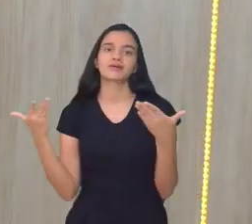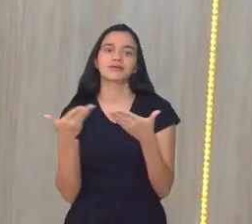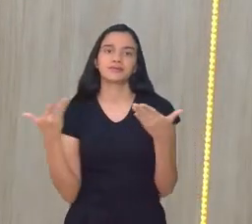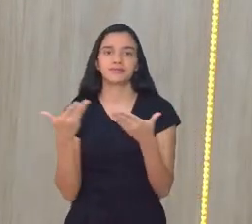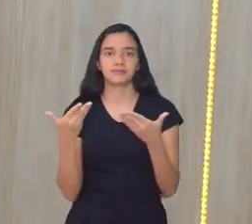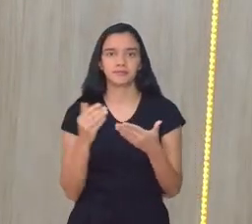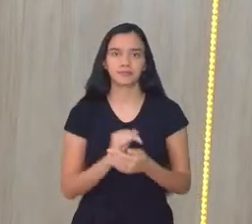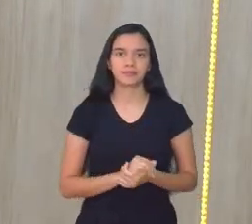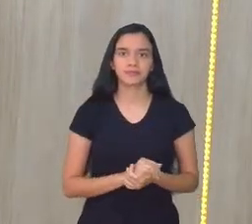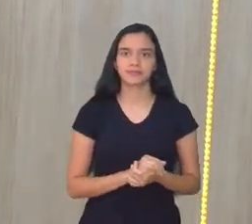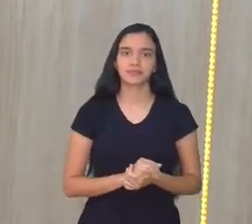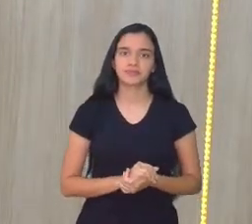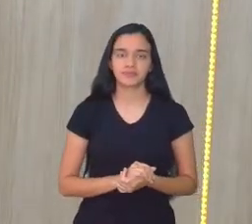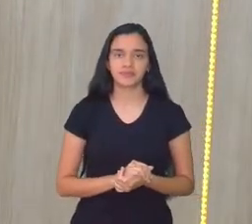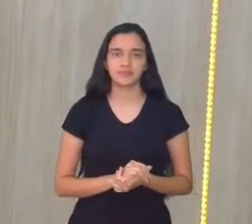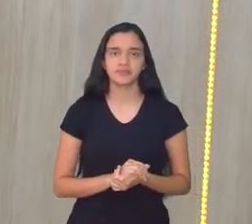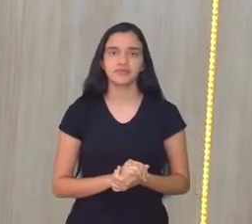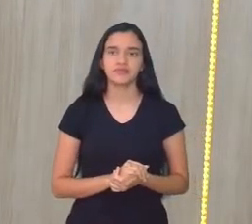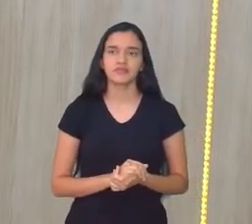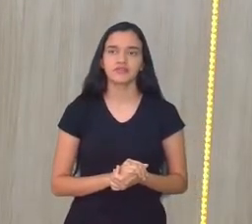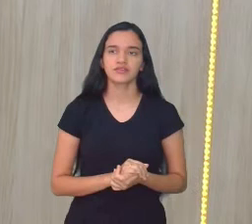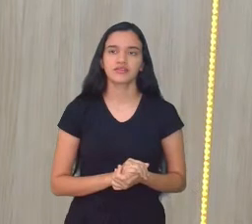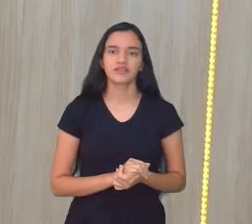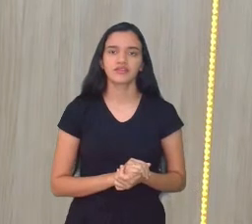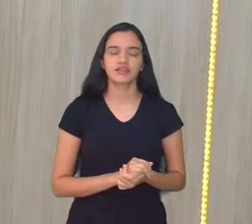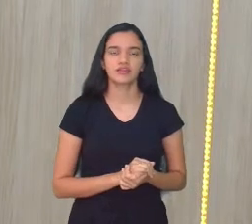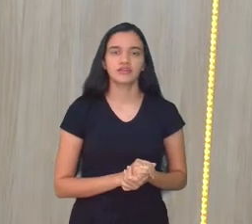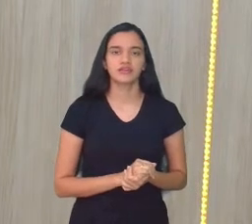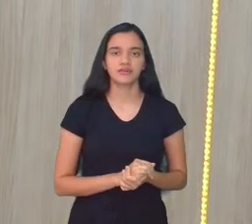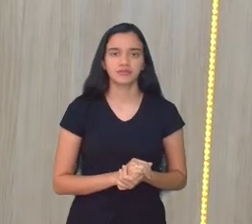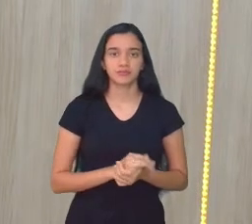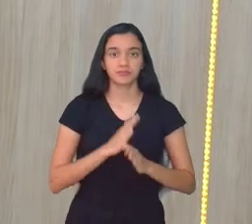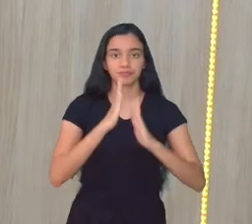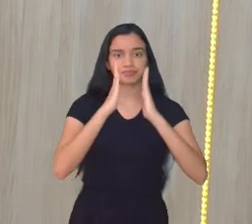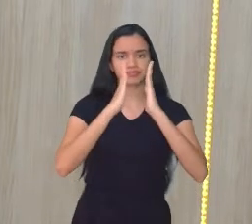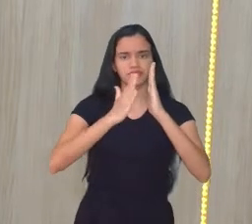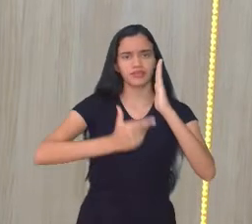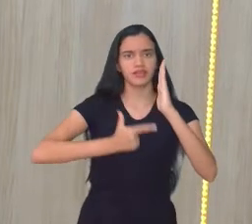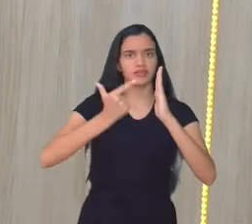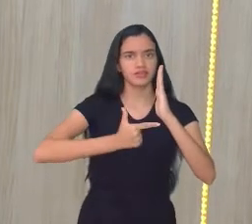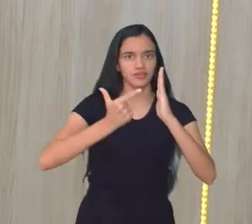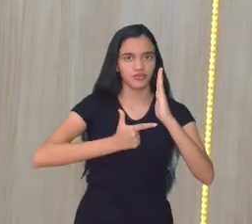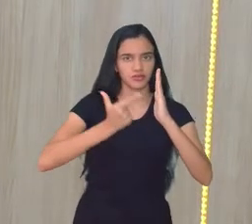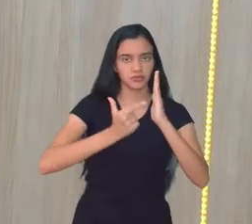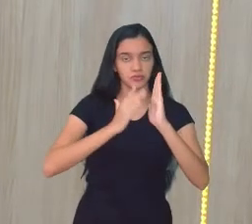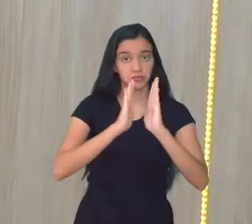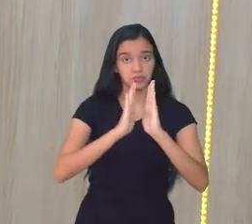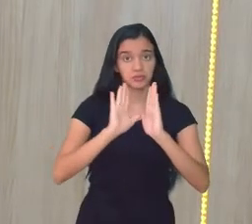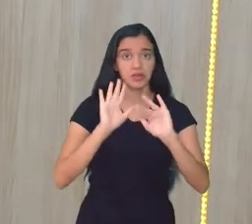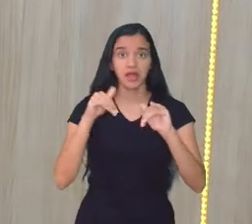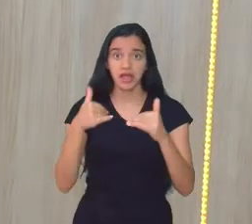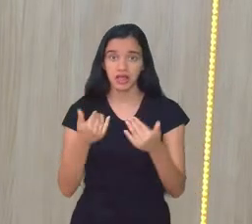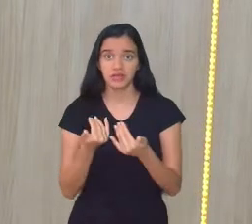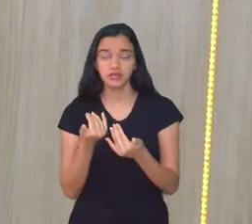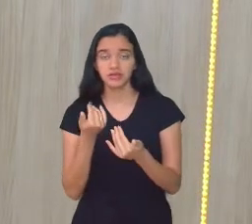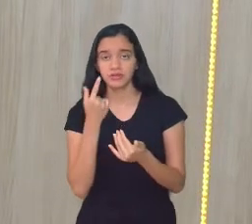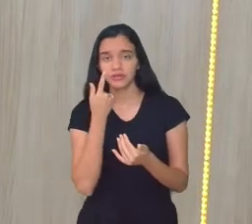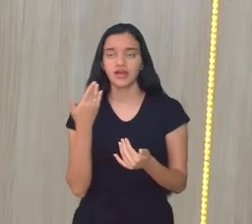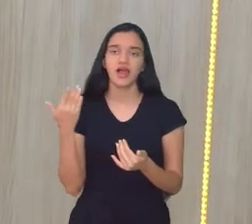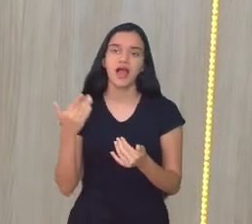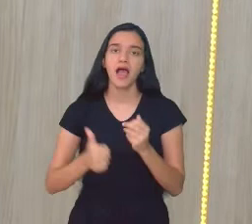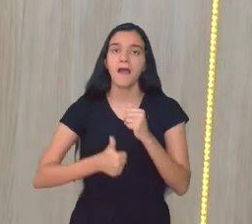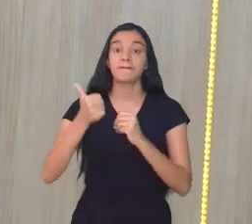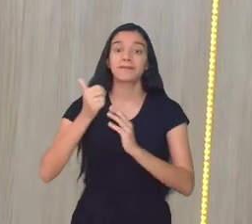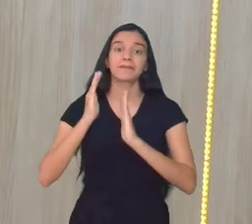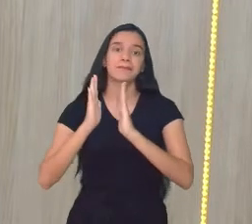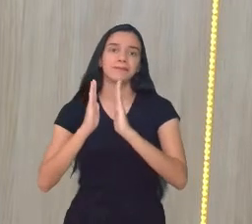próximo. Eu estou na segunda posição. Então, eu vou deixar a minha